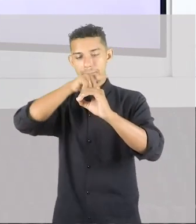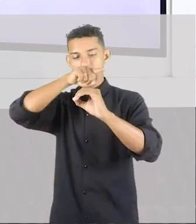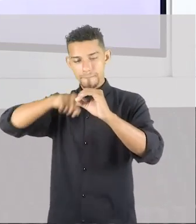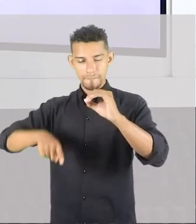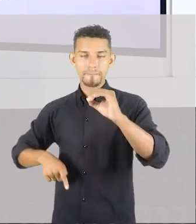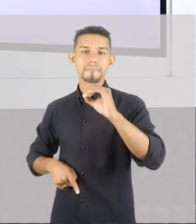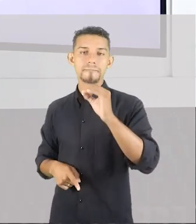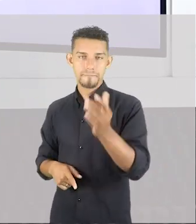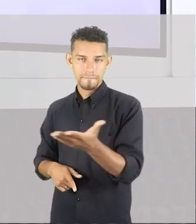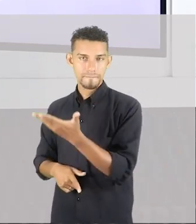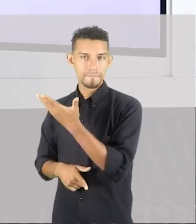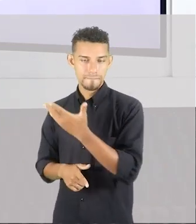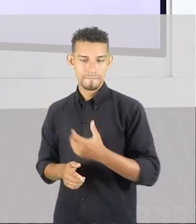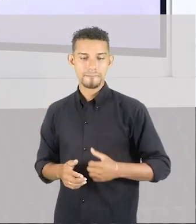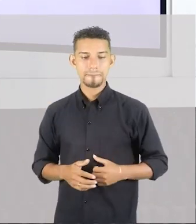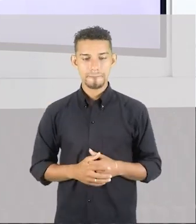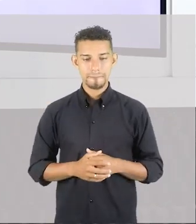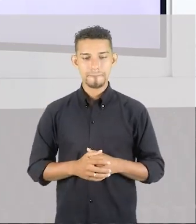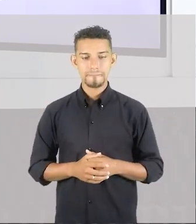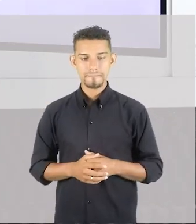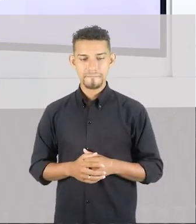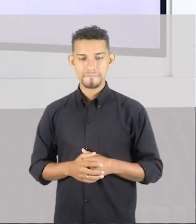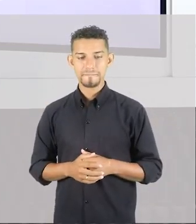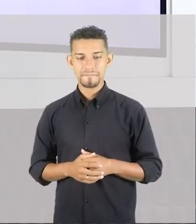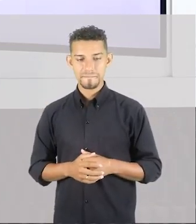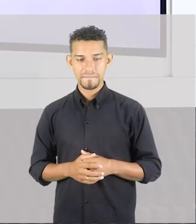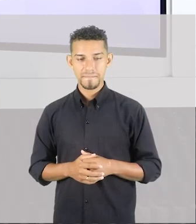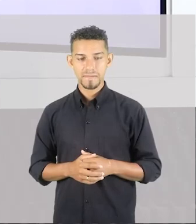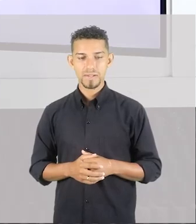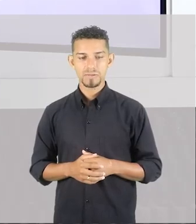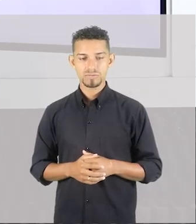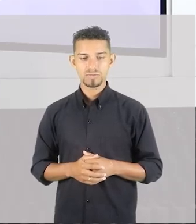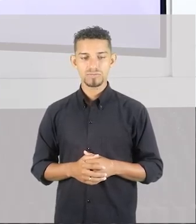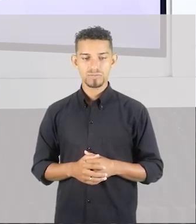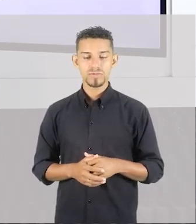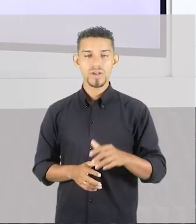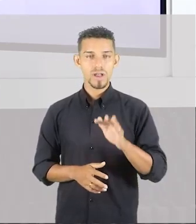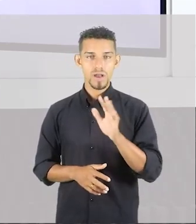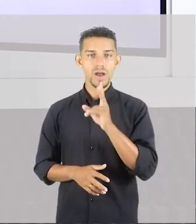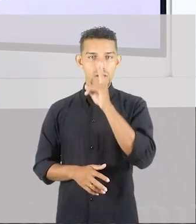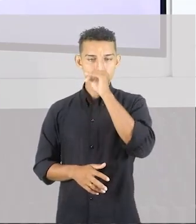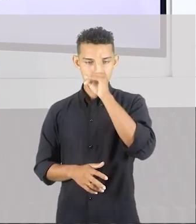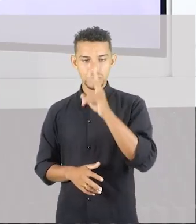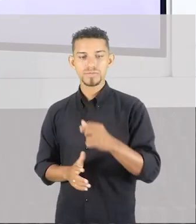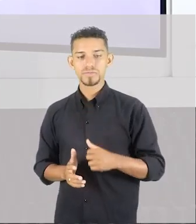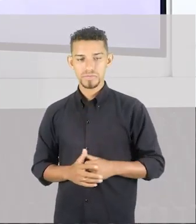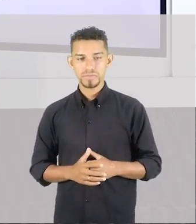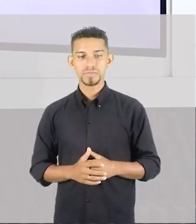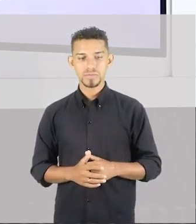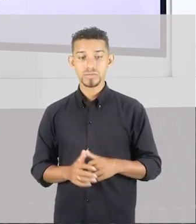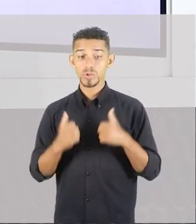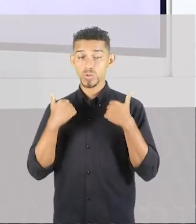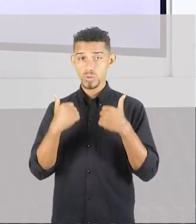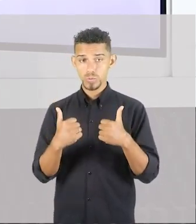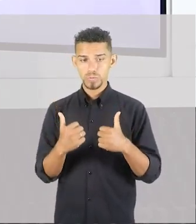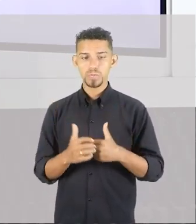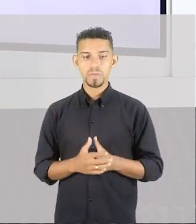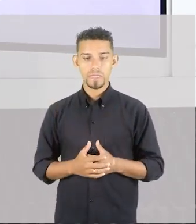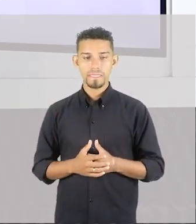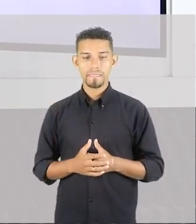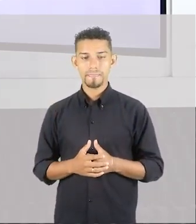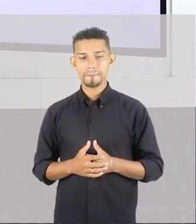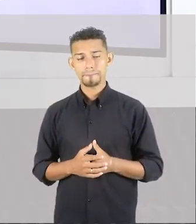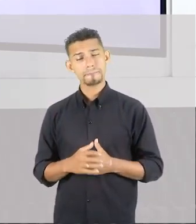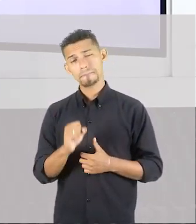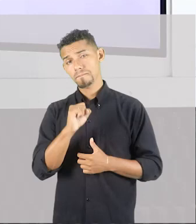ó, xizinho. Então a força ficaria entrando no plano do papel. Tá? Se